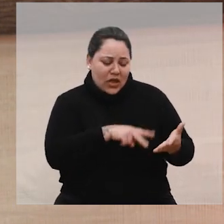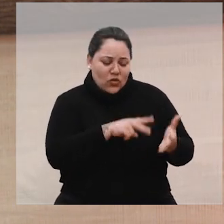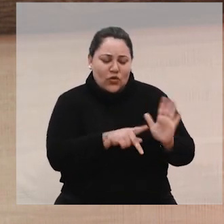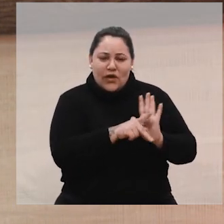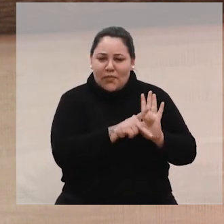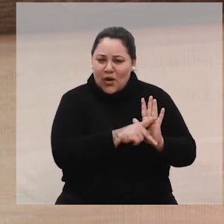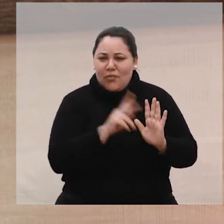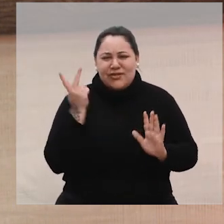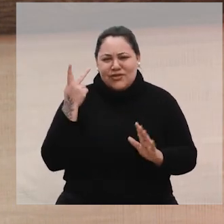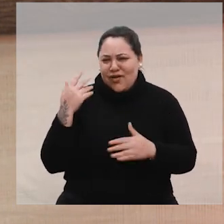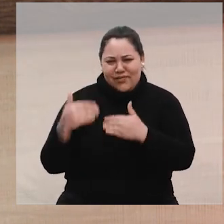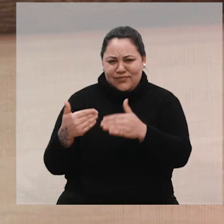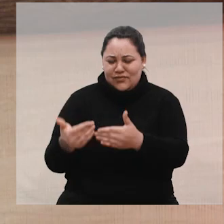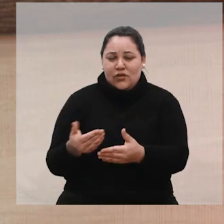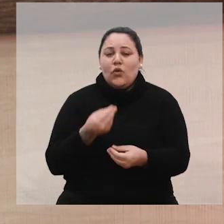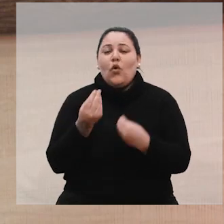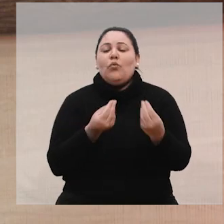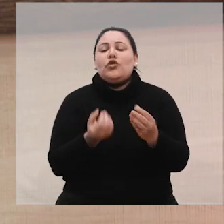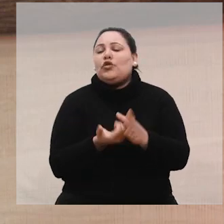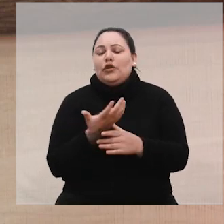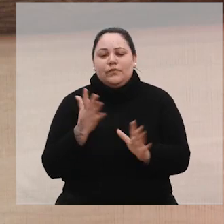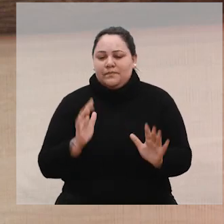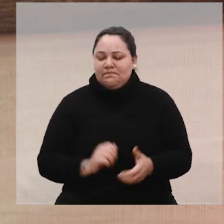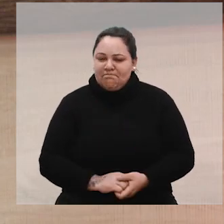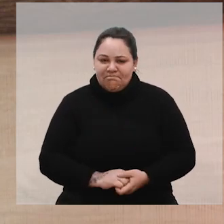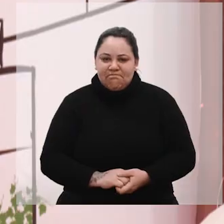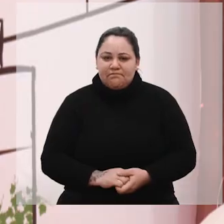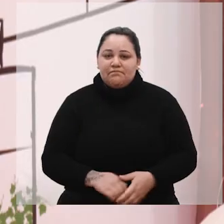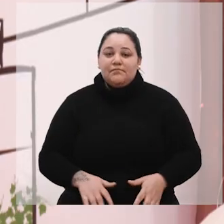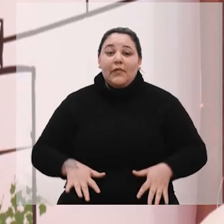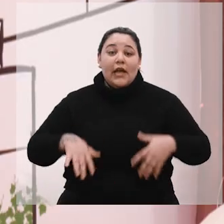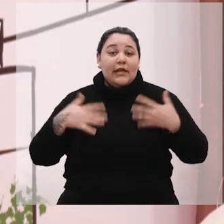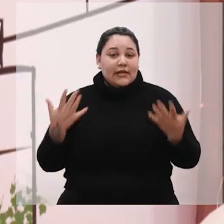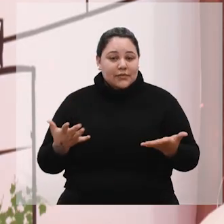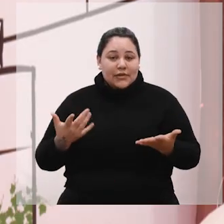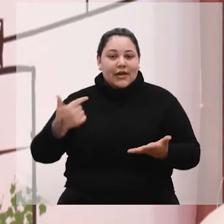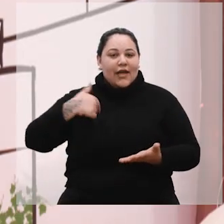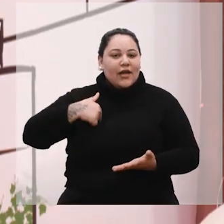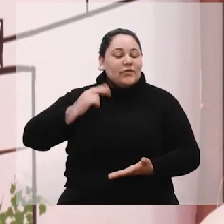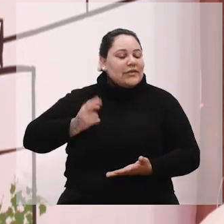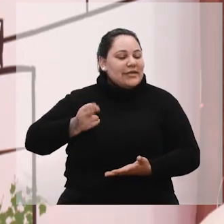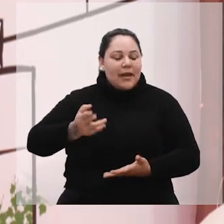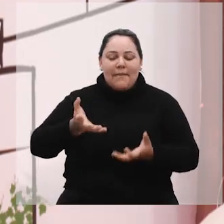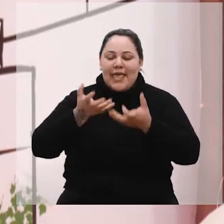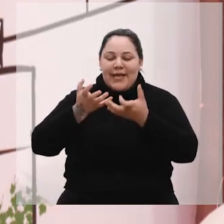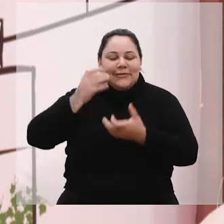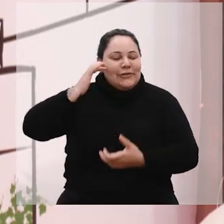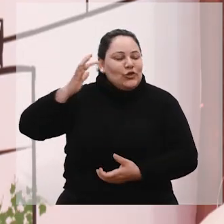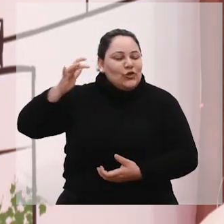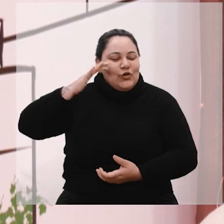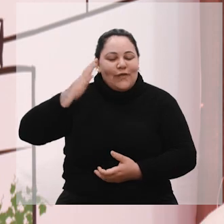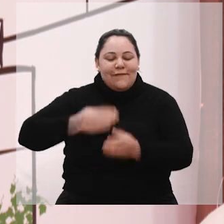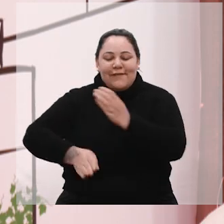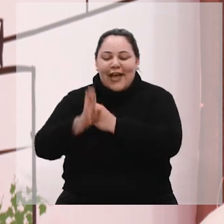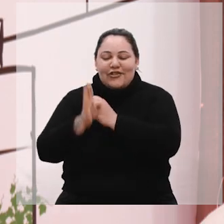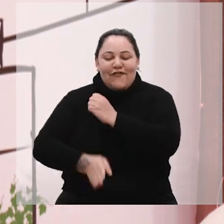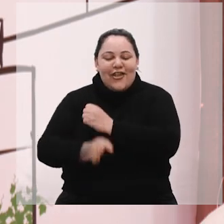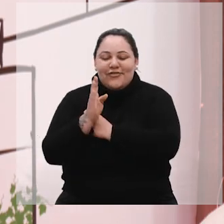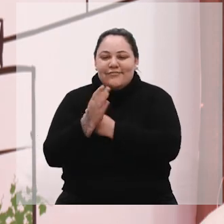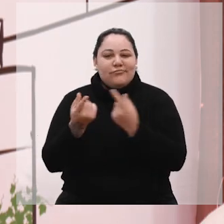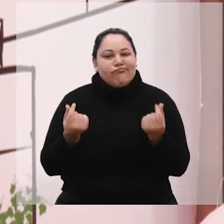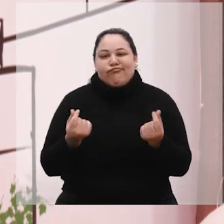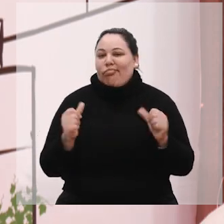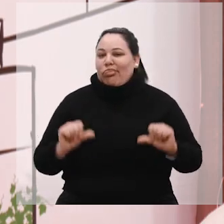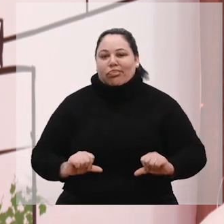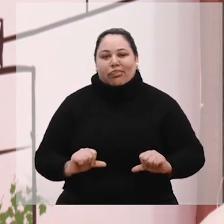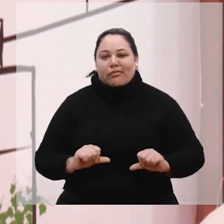cansativa a própria narrativa, enfim, como que tu idealizaste? Então, eu sempre tive o sonho de viajar e eu não tinha